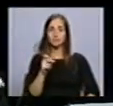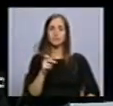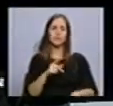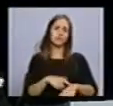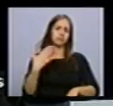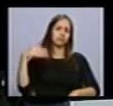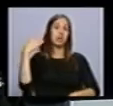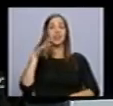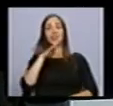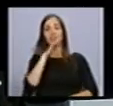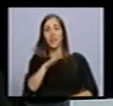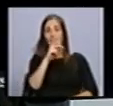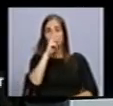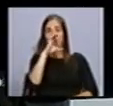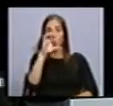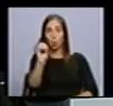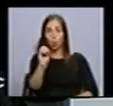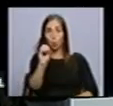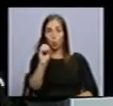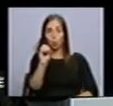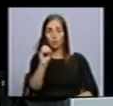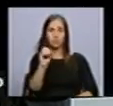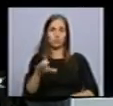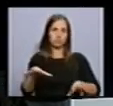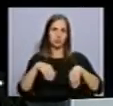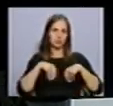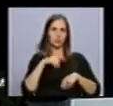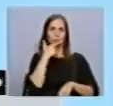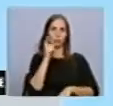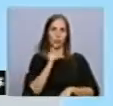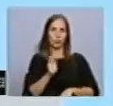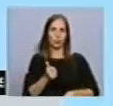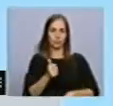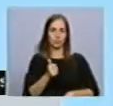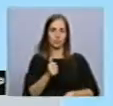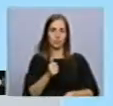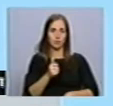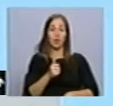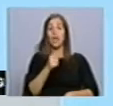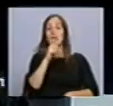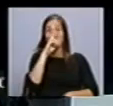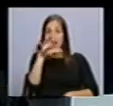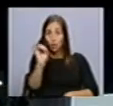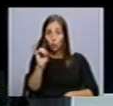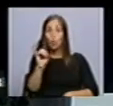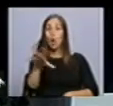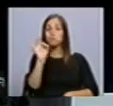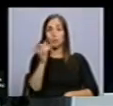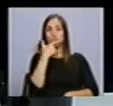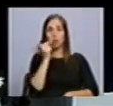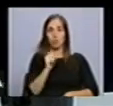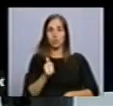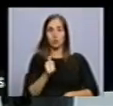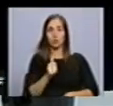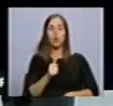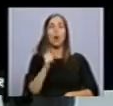o erro era inadmissível. Failure is not an option. Elon Musk, o senhor da SpaceX,